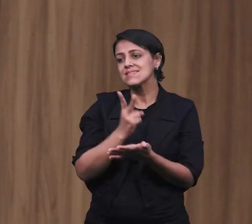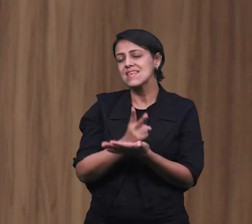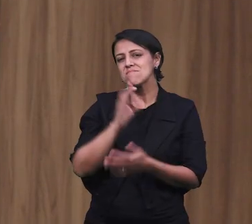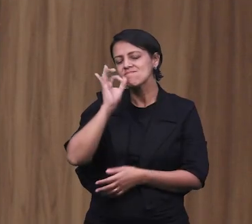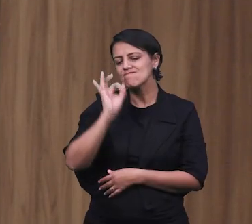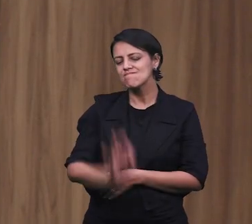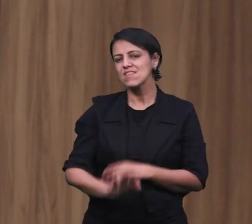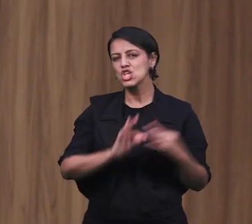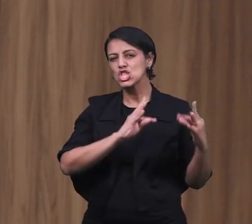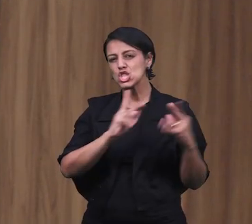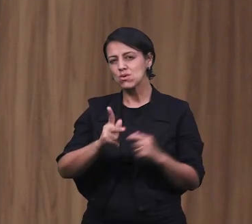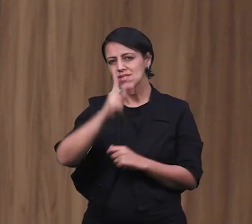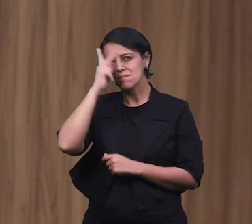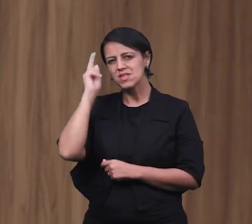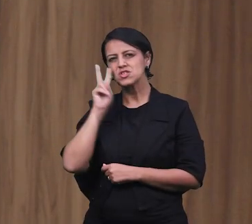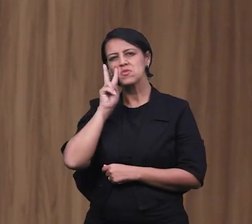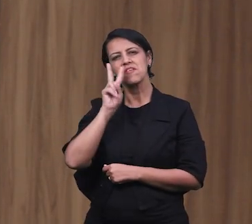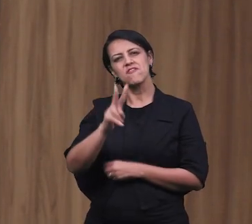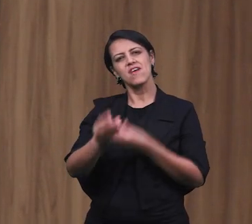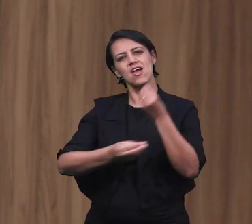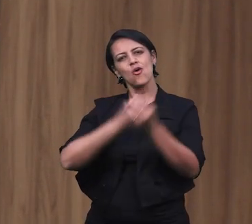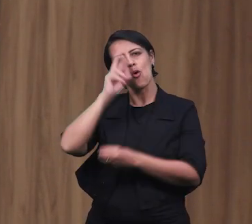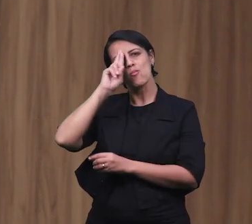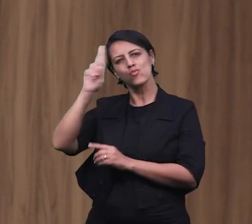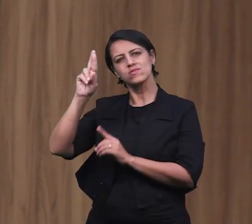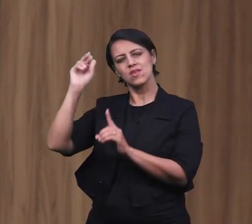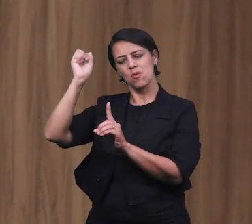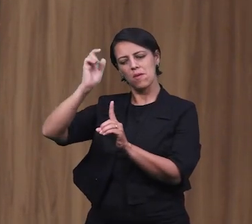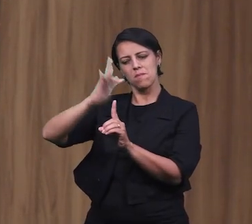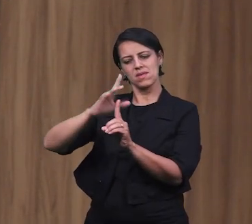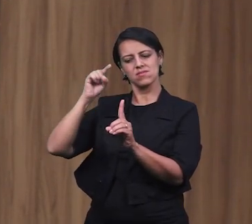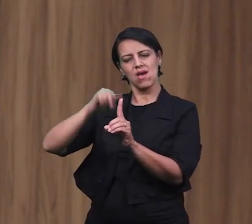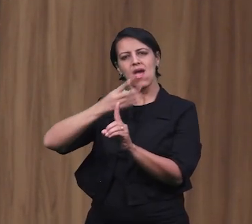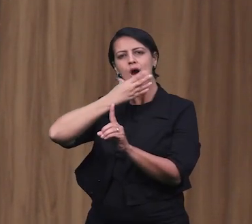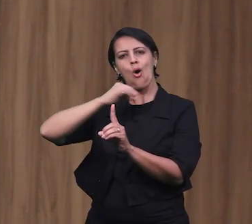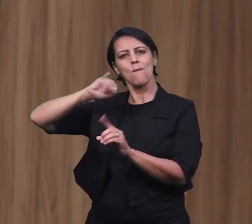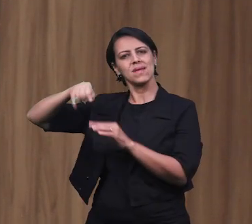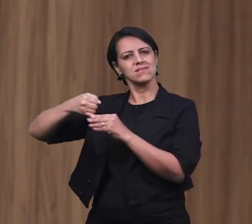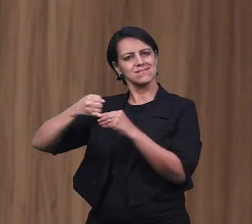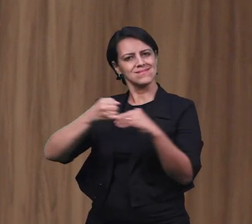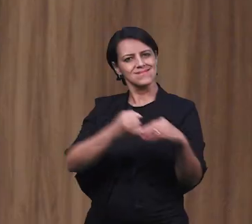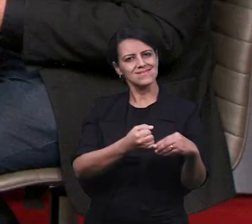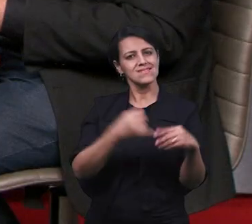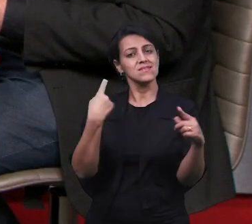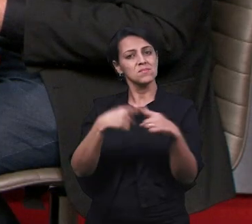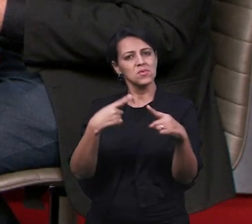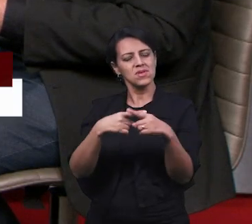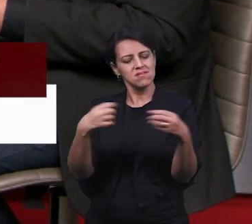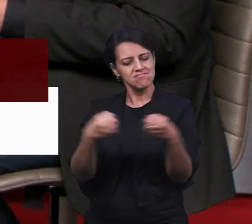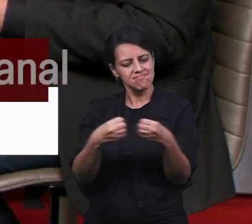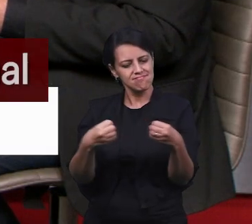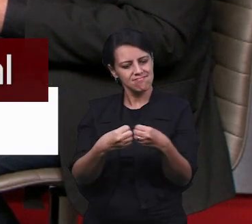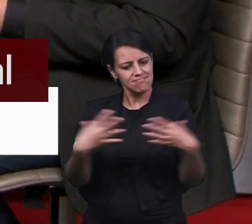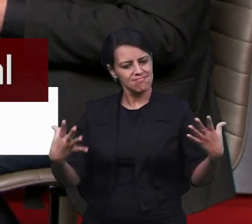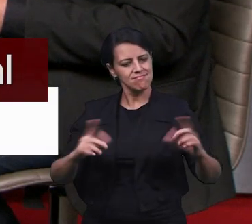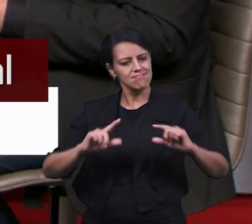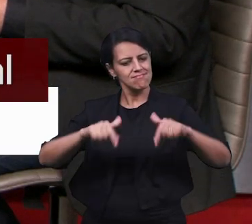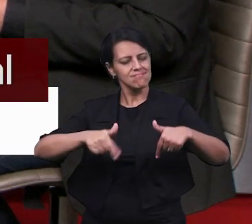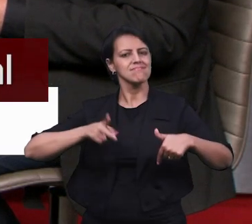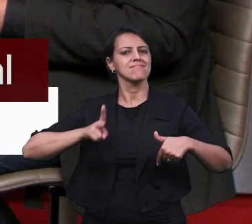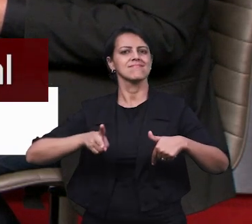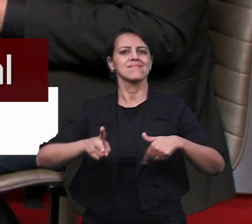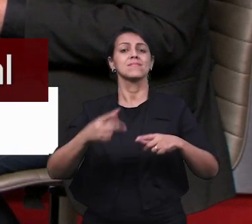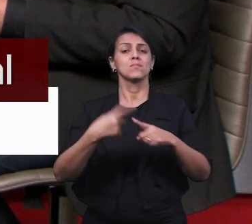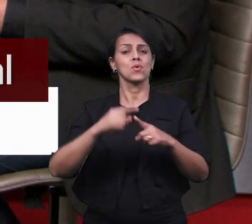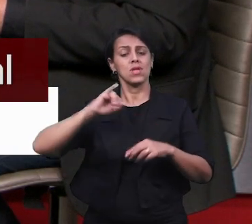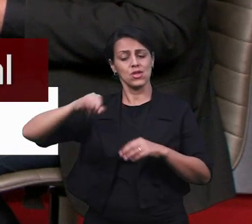ver como que o Senhor era com Josué. Por quê? Porque os milagres aconteciam no meio do povo. Porque Josué estava